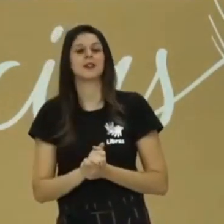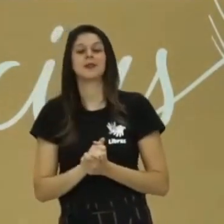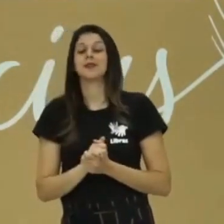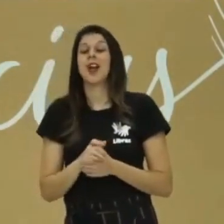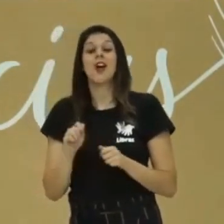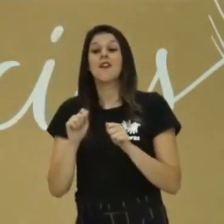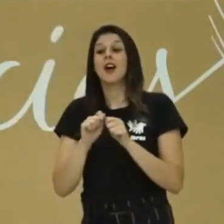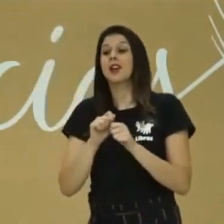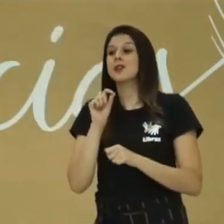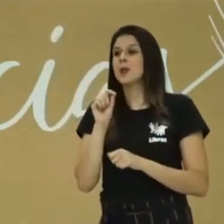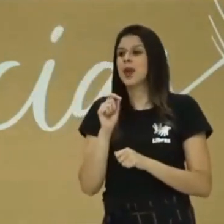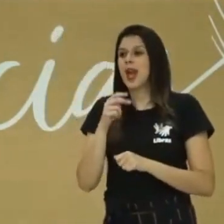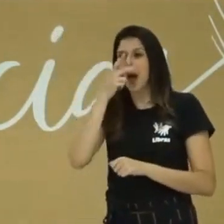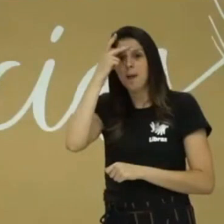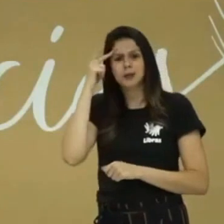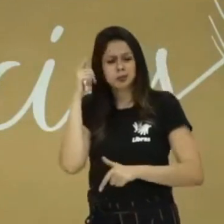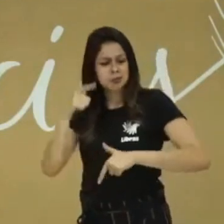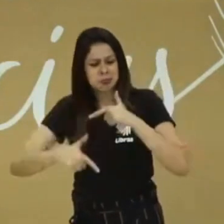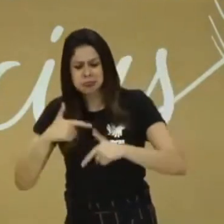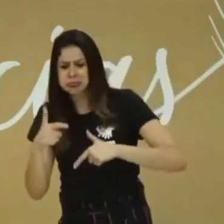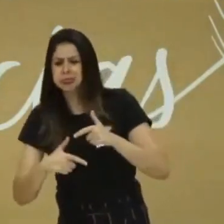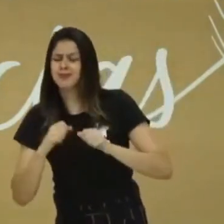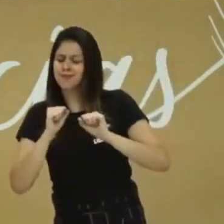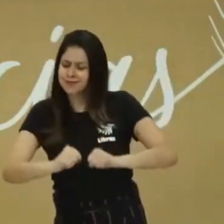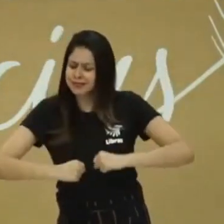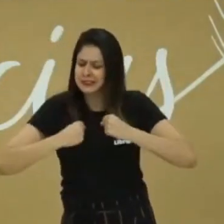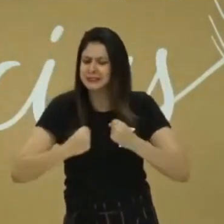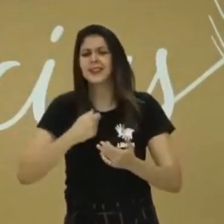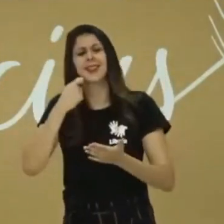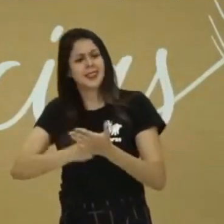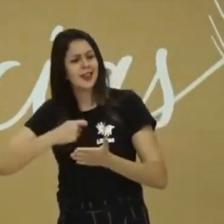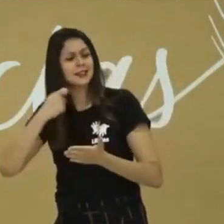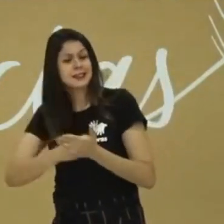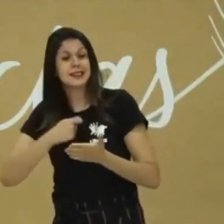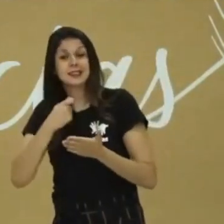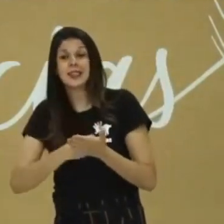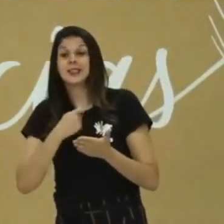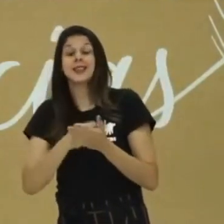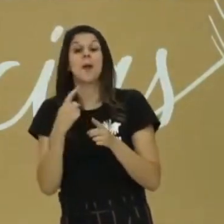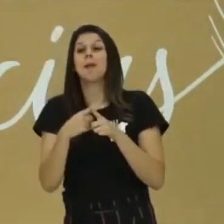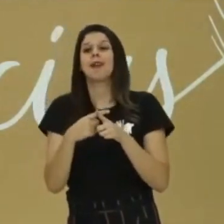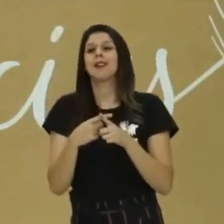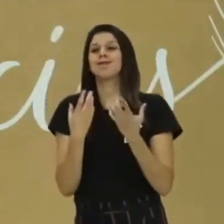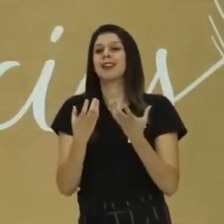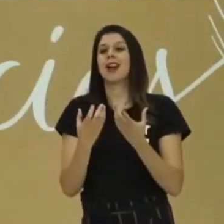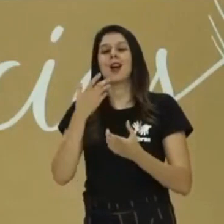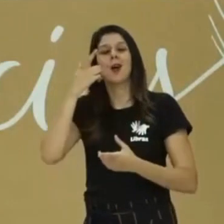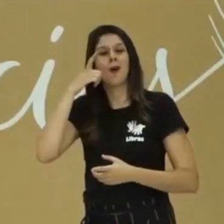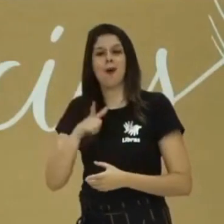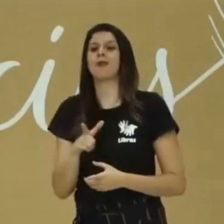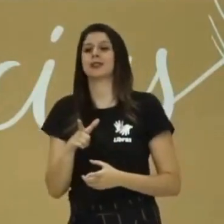fazendo com que elas vivam os seus dias gás tem o seu tempo a sua energia e tudo que elas ganham